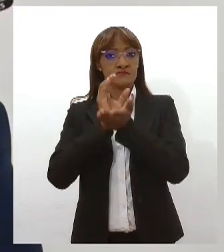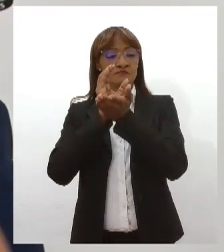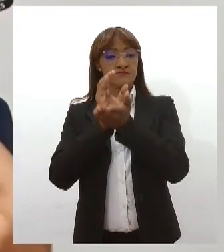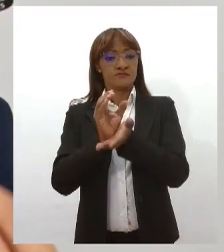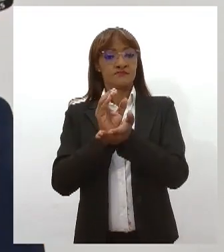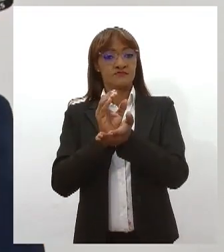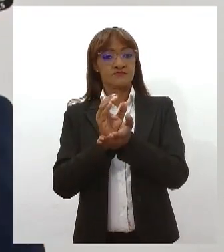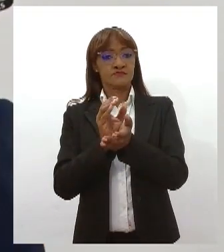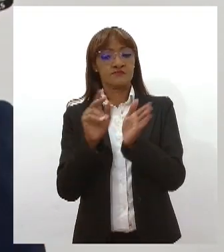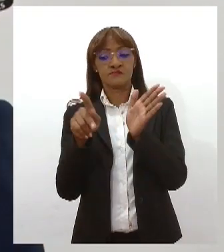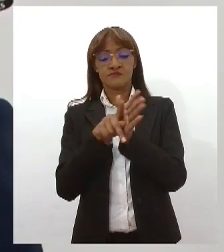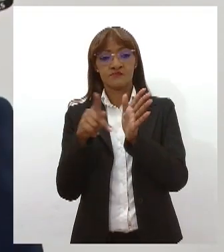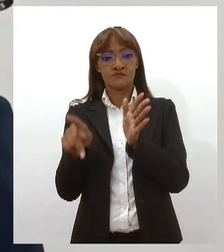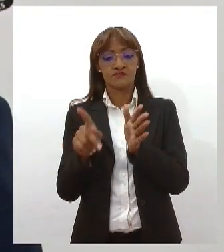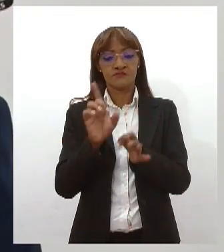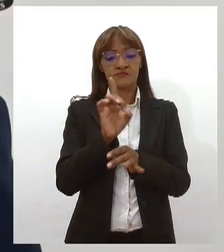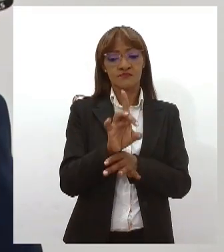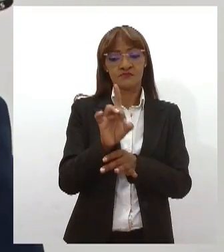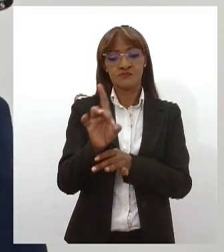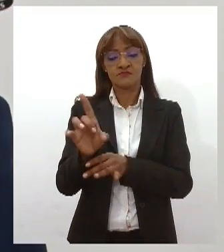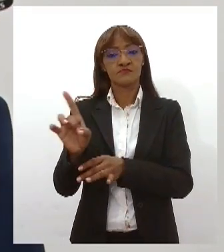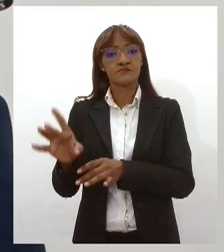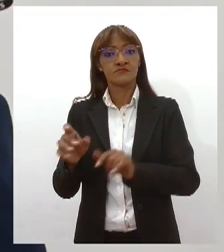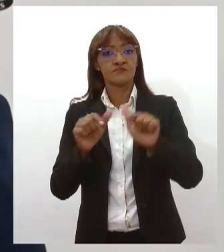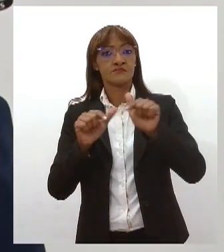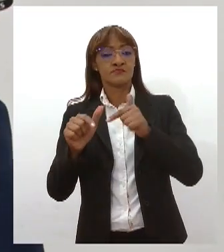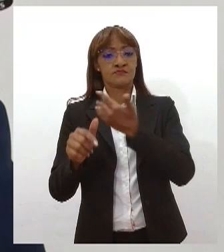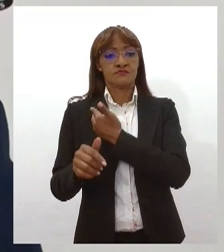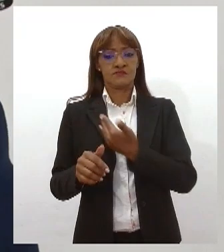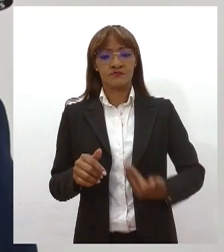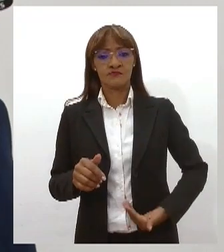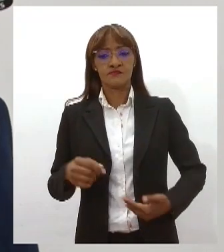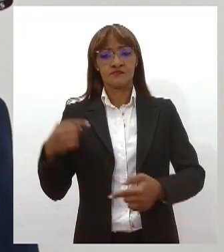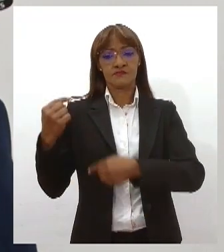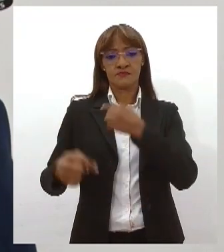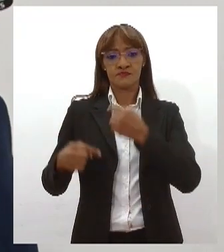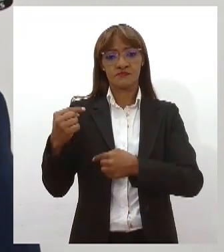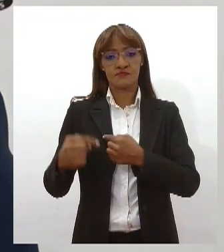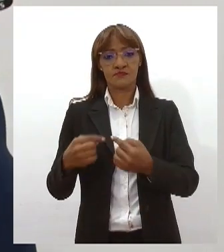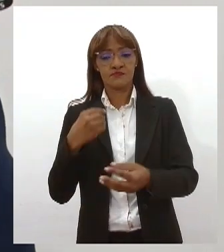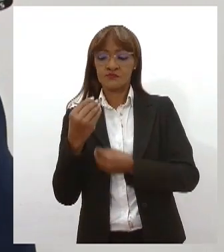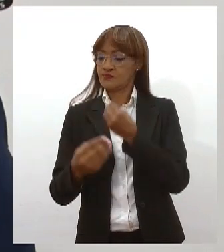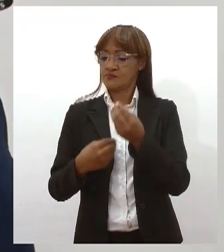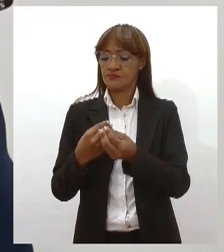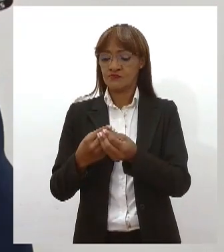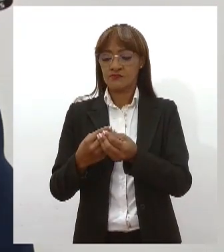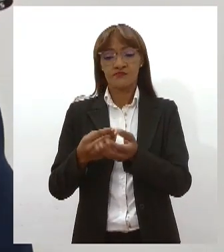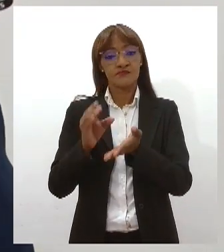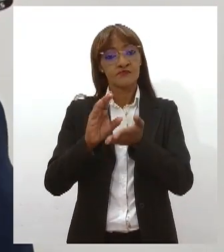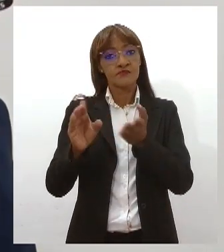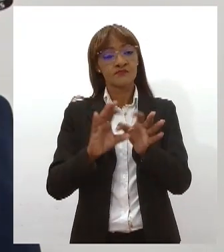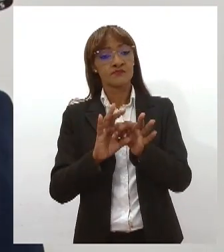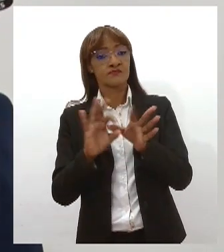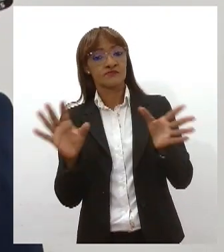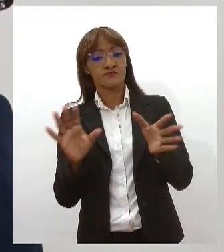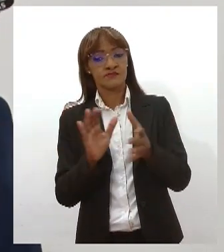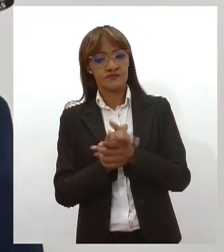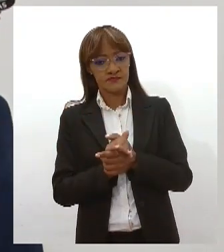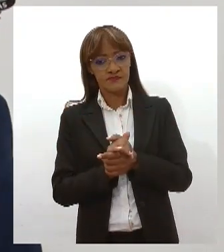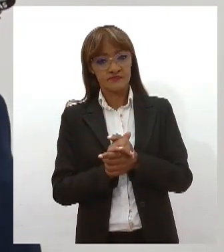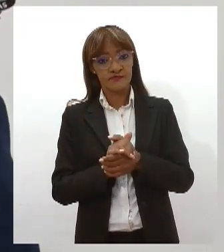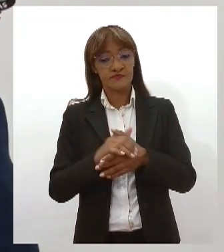especificar cada ação governamental, cada política pública a ser desenvolvida e entregue à população, ela se respalda,